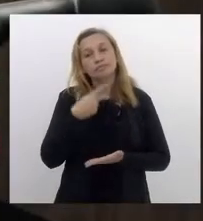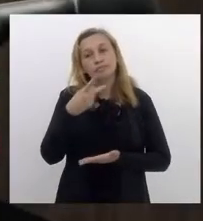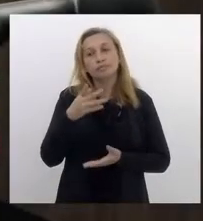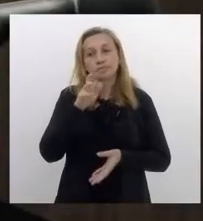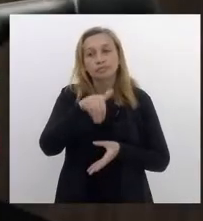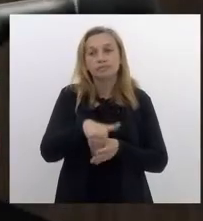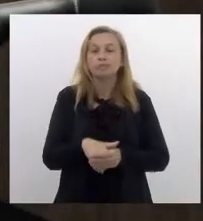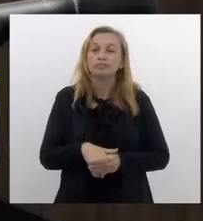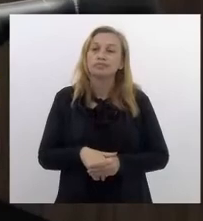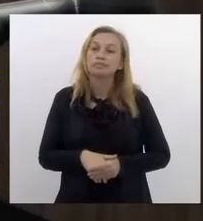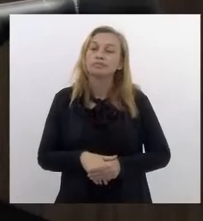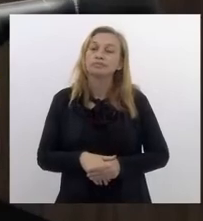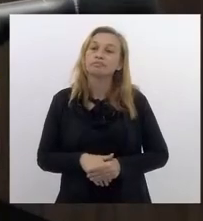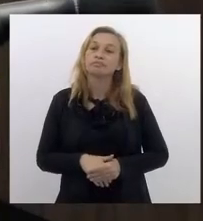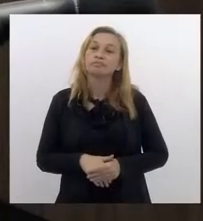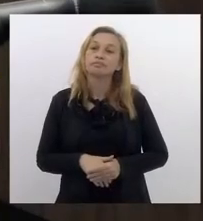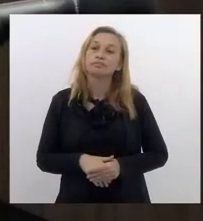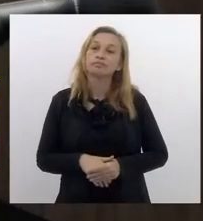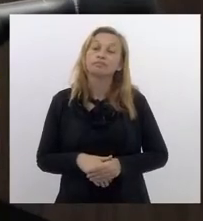de voto,